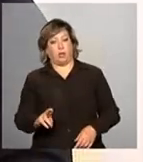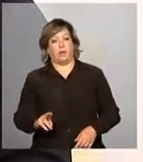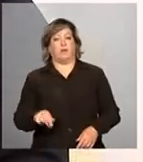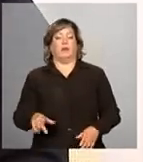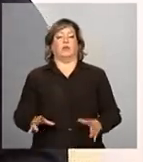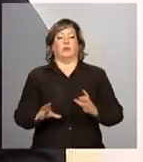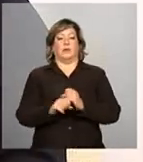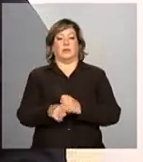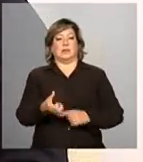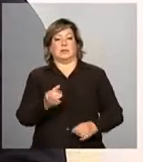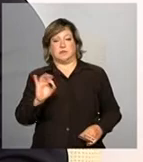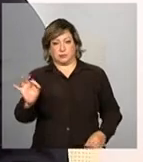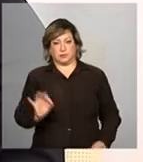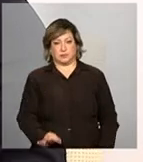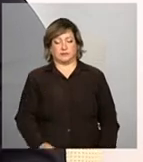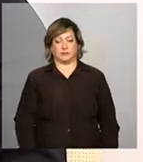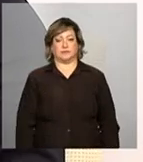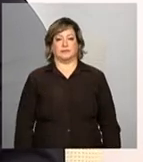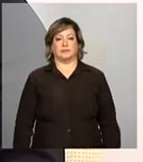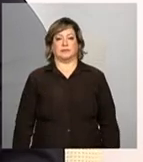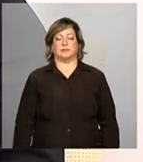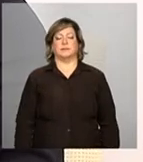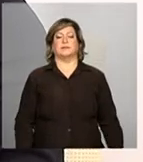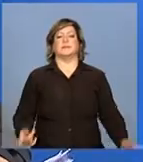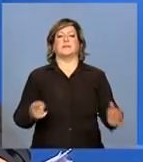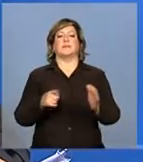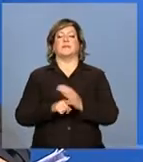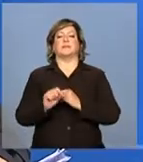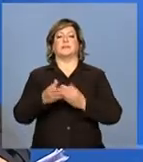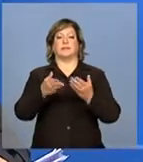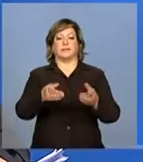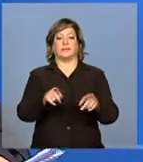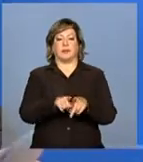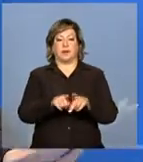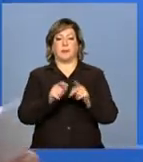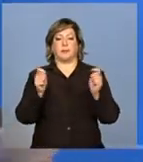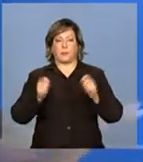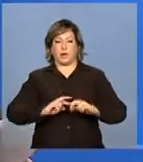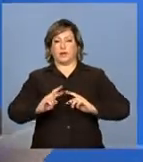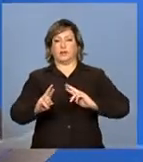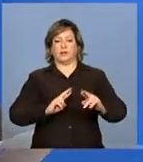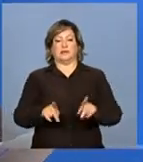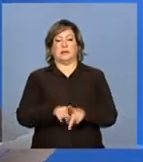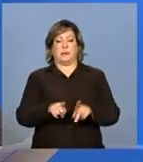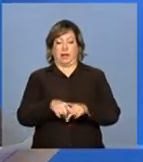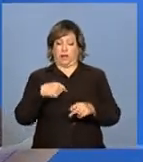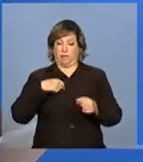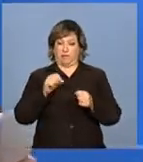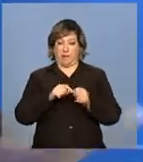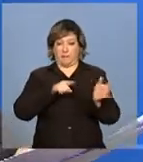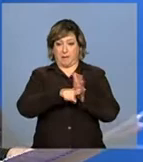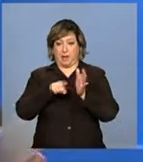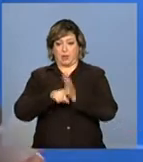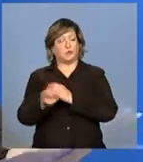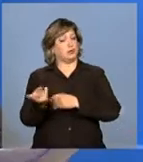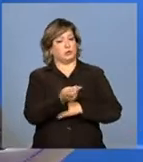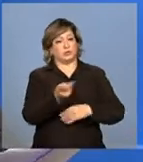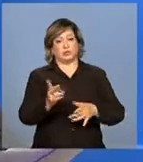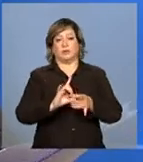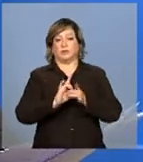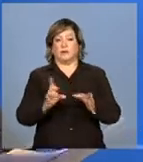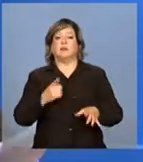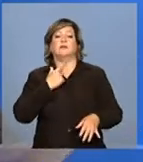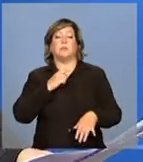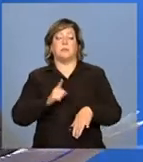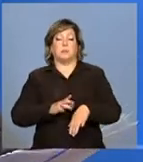a contabilidade dos sessenta por cento perfeito pode chamar você fique à vontade para responder também eu vou lançando as perguntas aqui tá gente e vocês